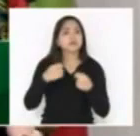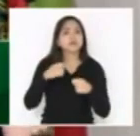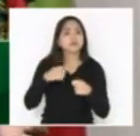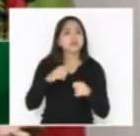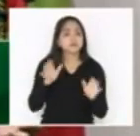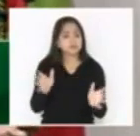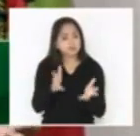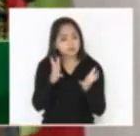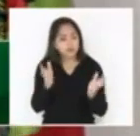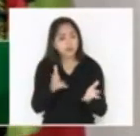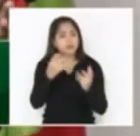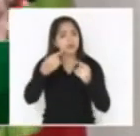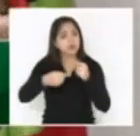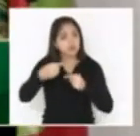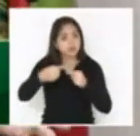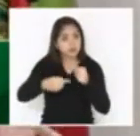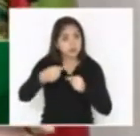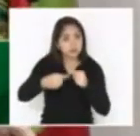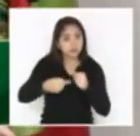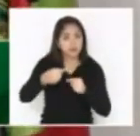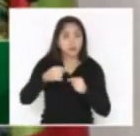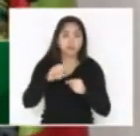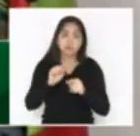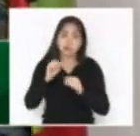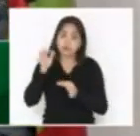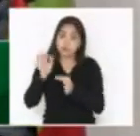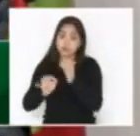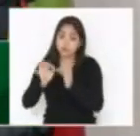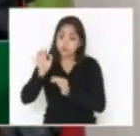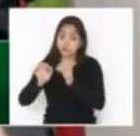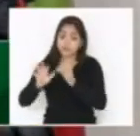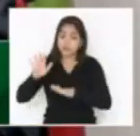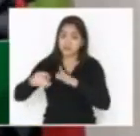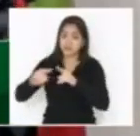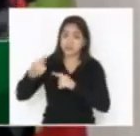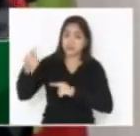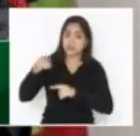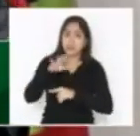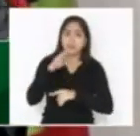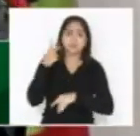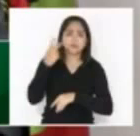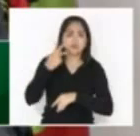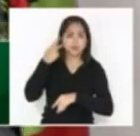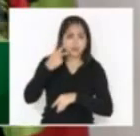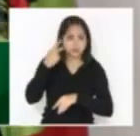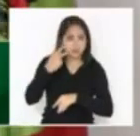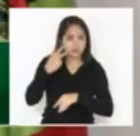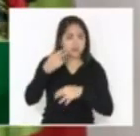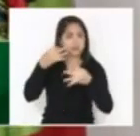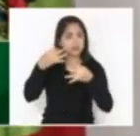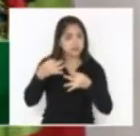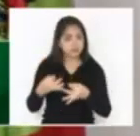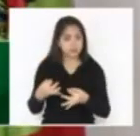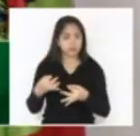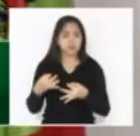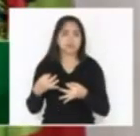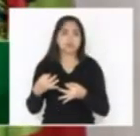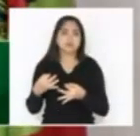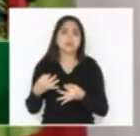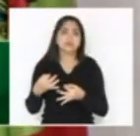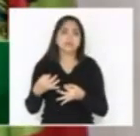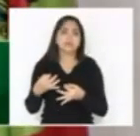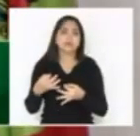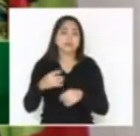esse debate. Pode ser juridicamente incorreto, mas politicamente correto. Esse